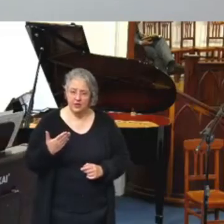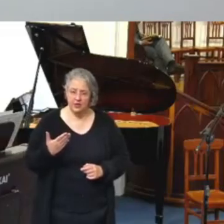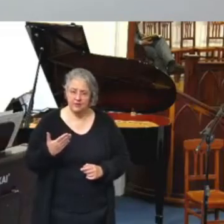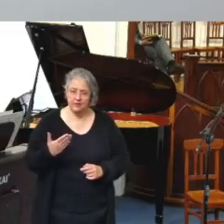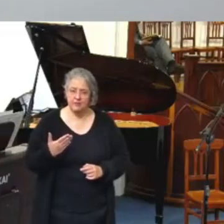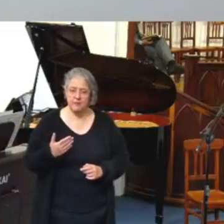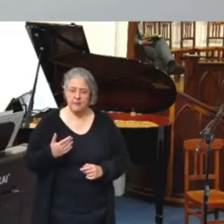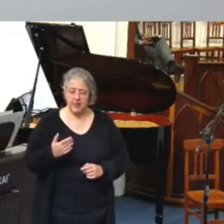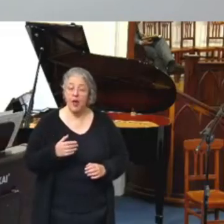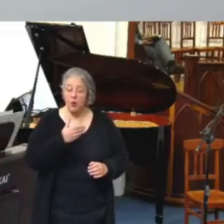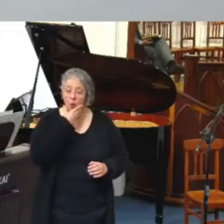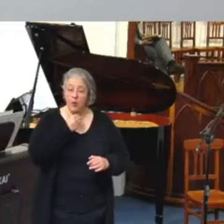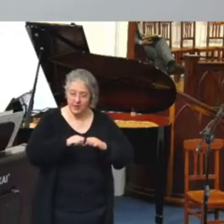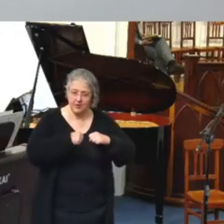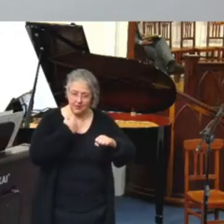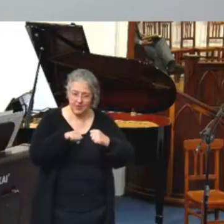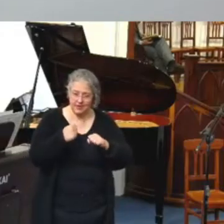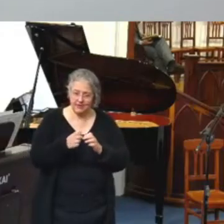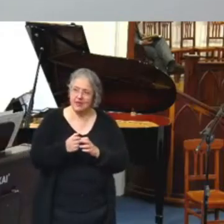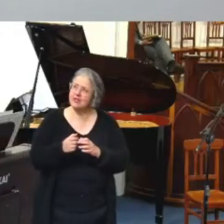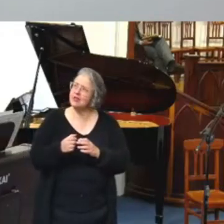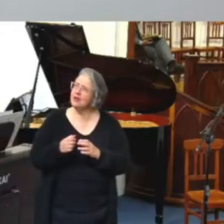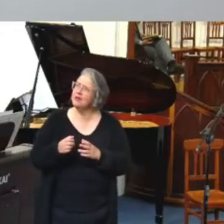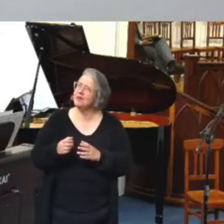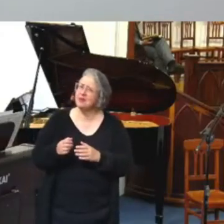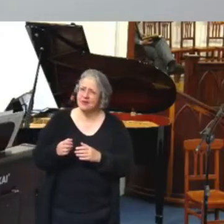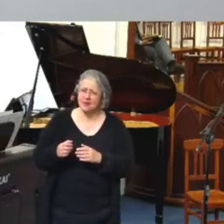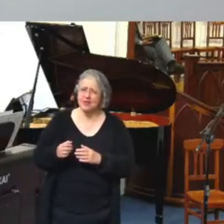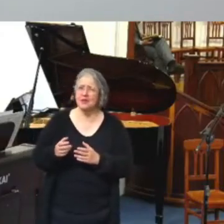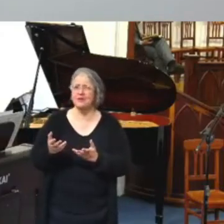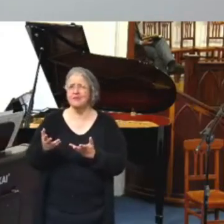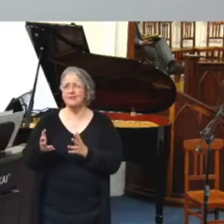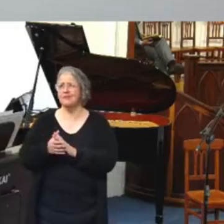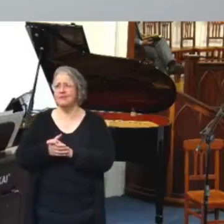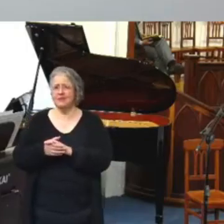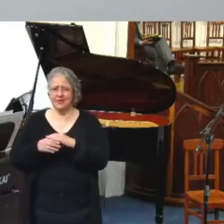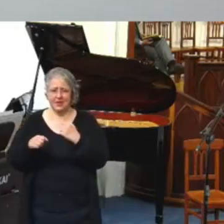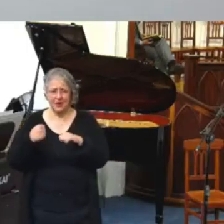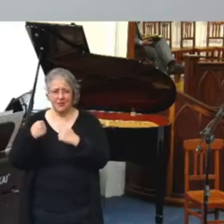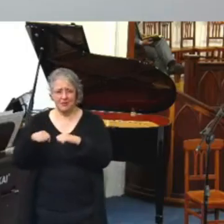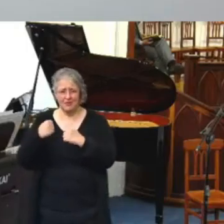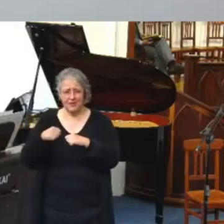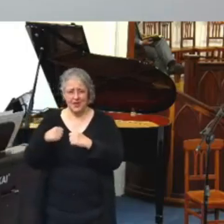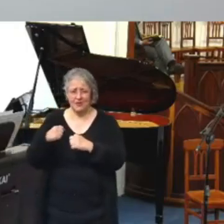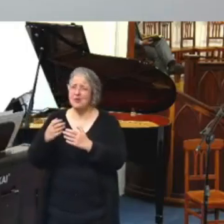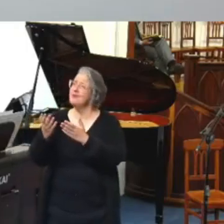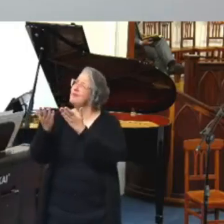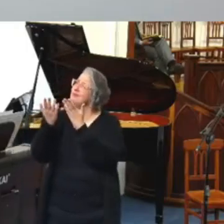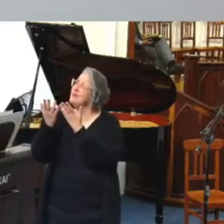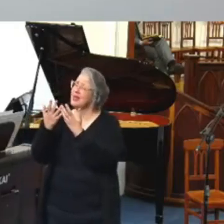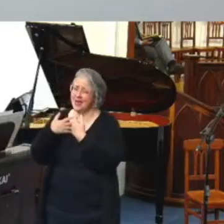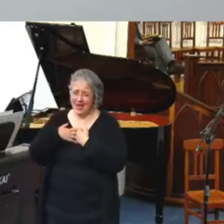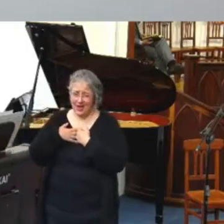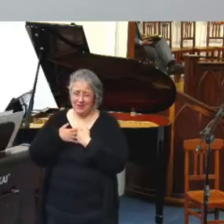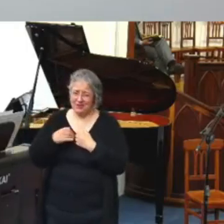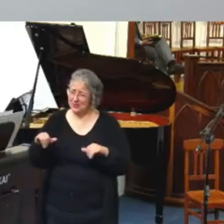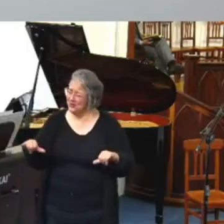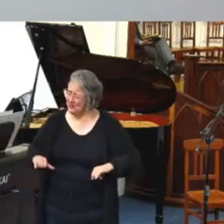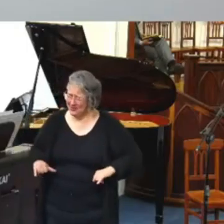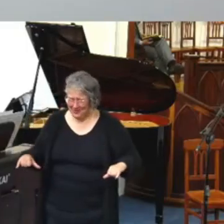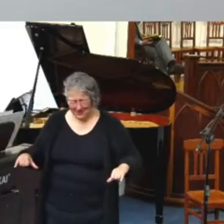a ele. Volte, Senhor, em socorro e salva-me da minha dor por